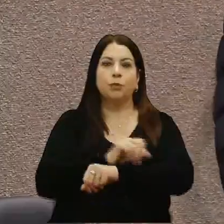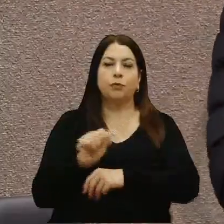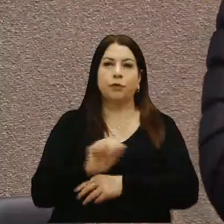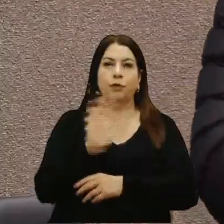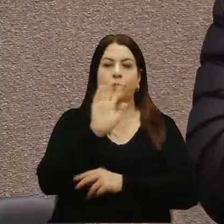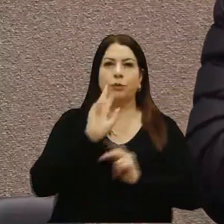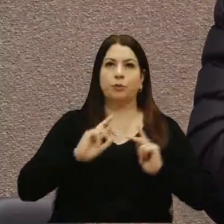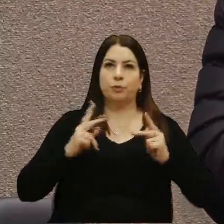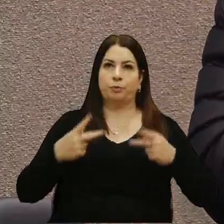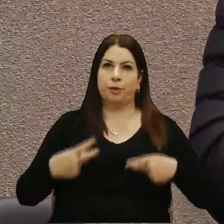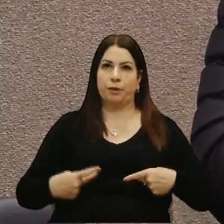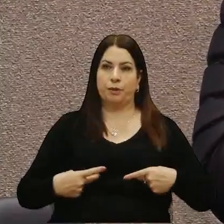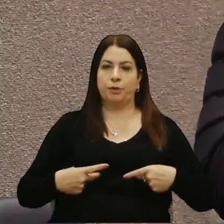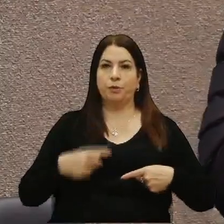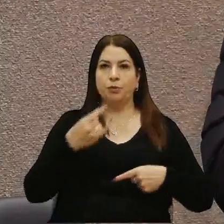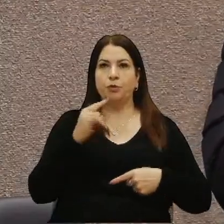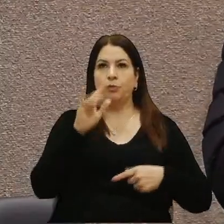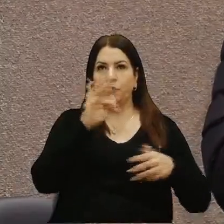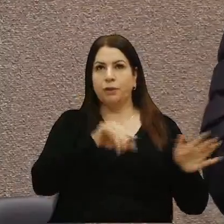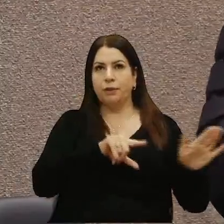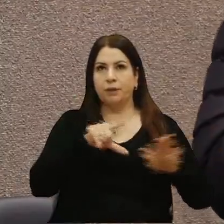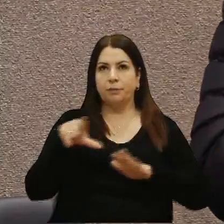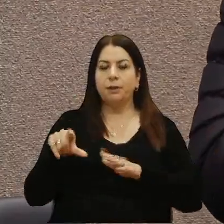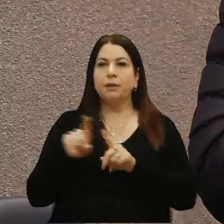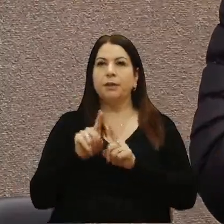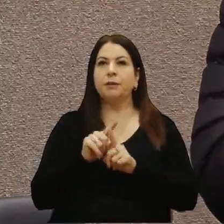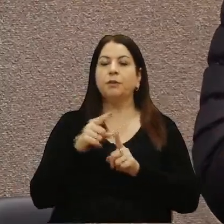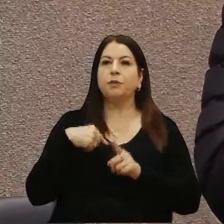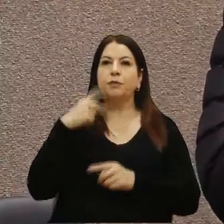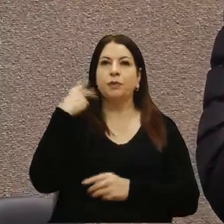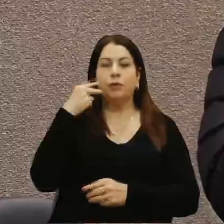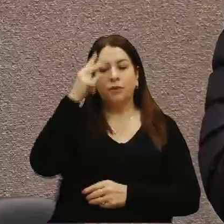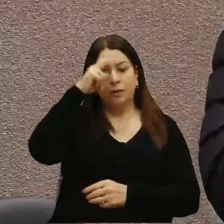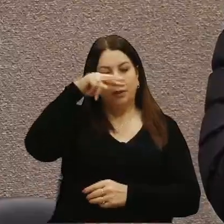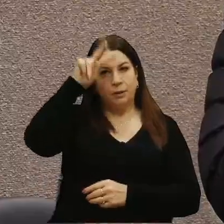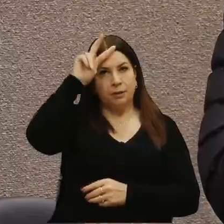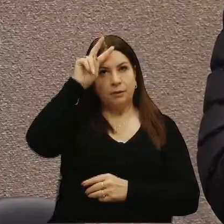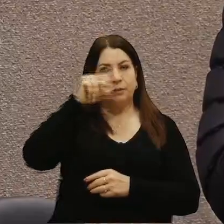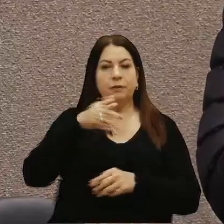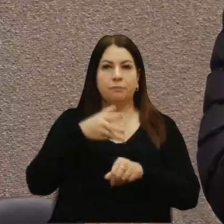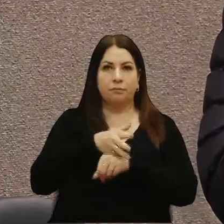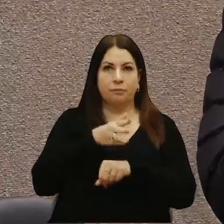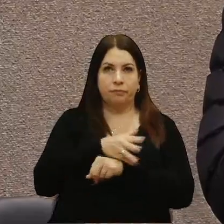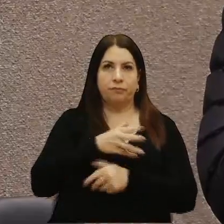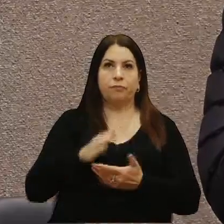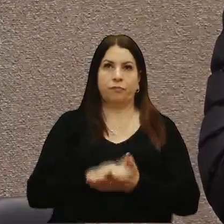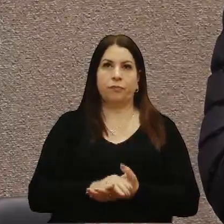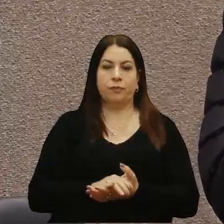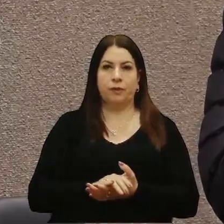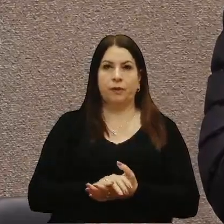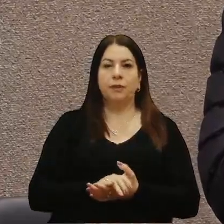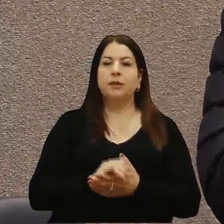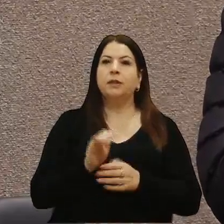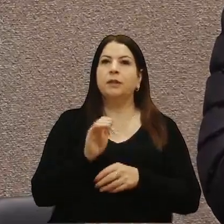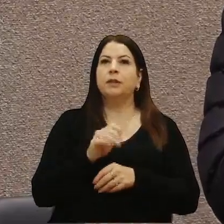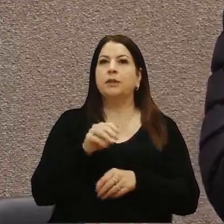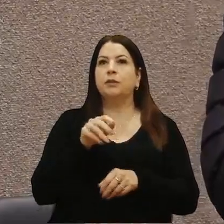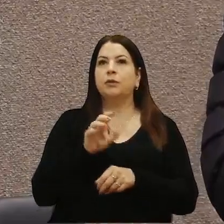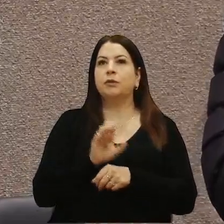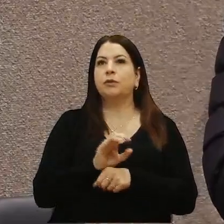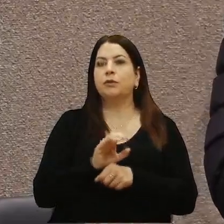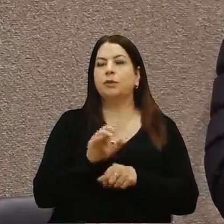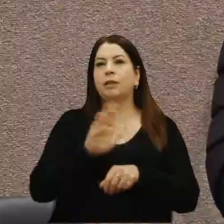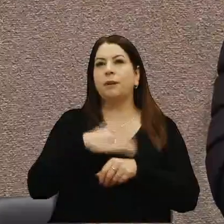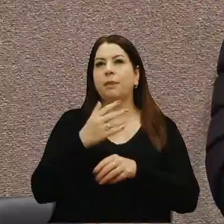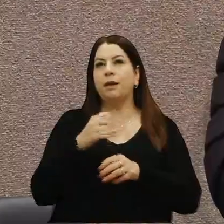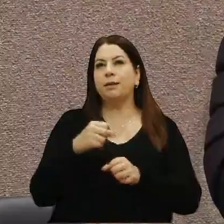e cristãos no último final de semana, da qual o vereador Edson da Rosa é membro do grupo que tem mais idade no